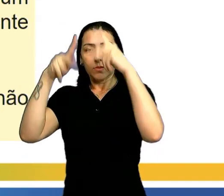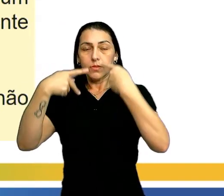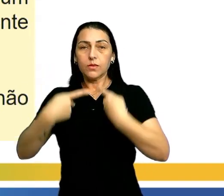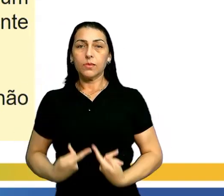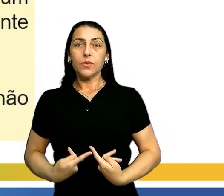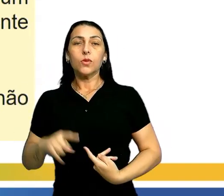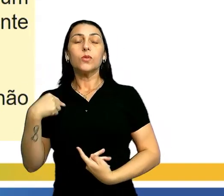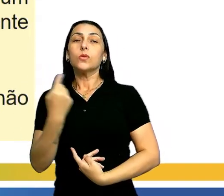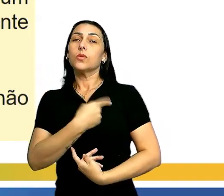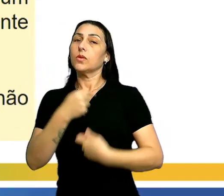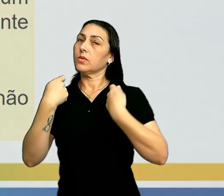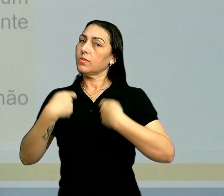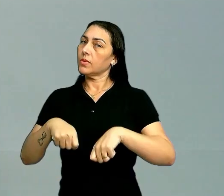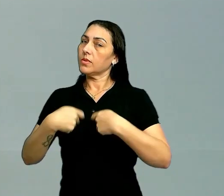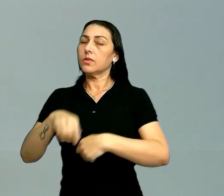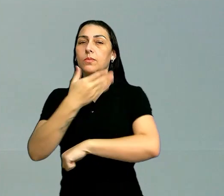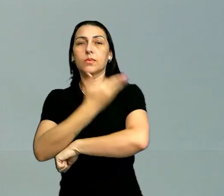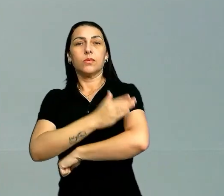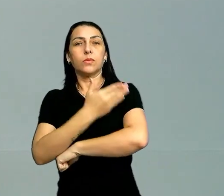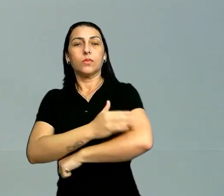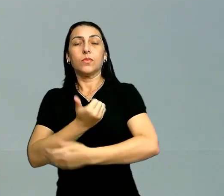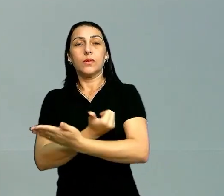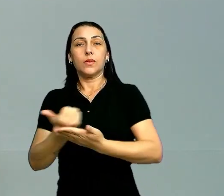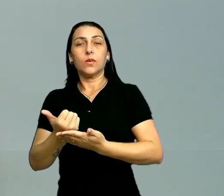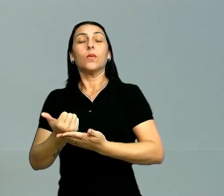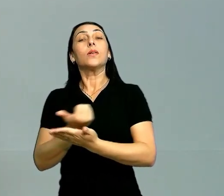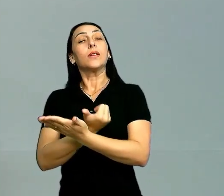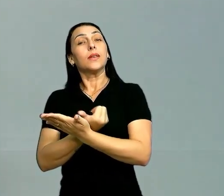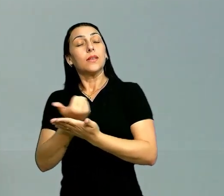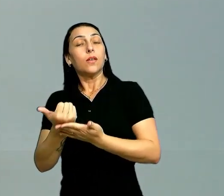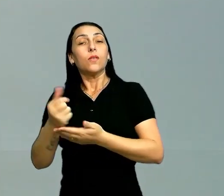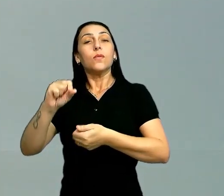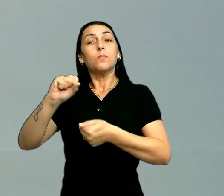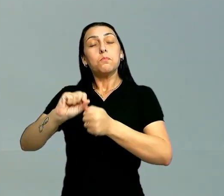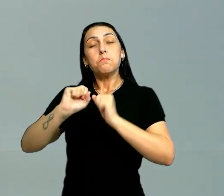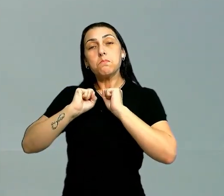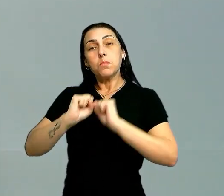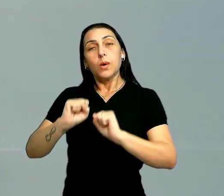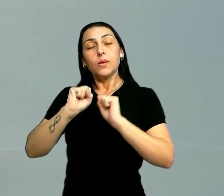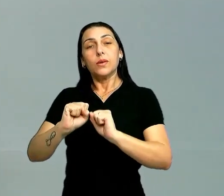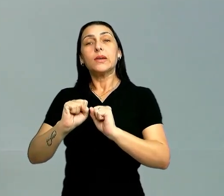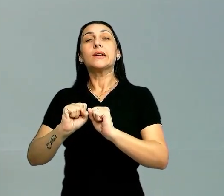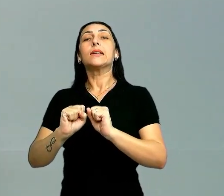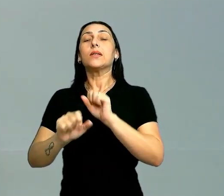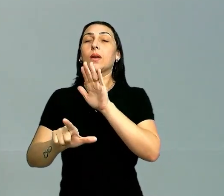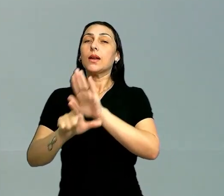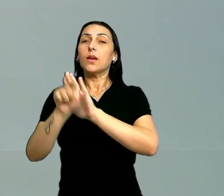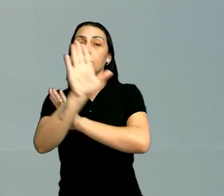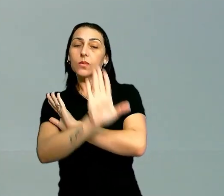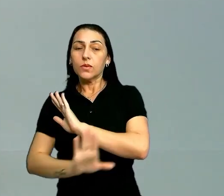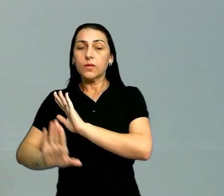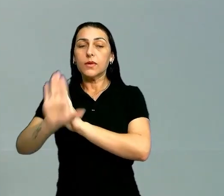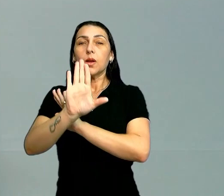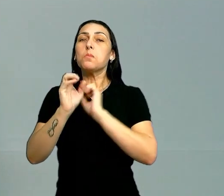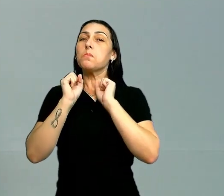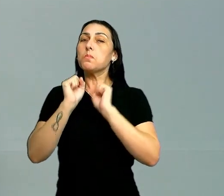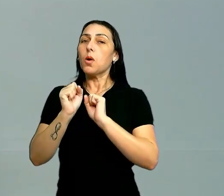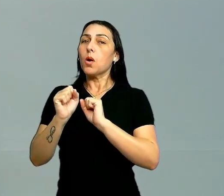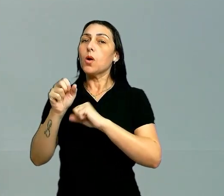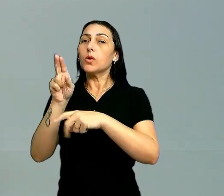Então, nós só devemos praticar uma ação quando essa ação possa ser uma lei universal. Então, eu posso tomar